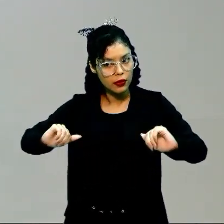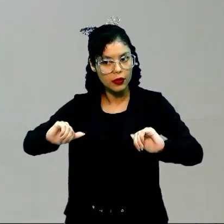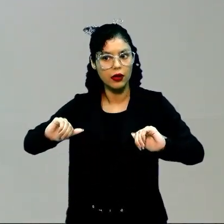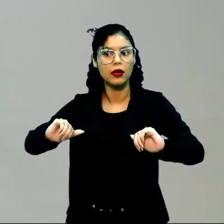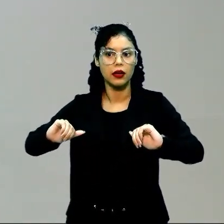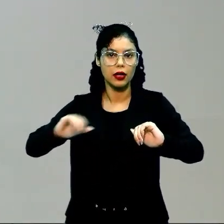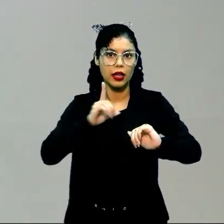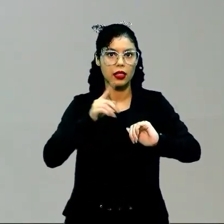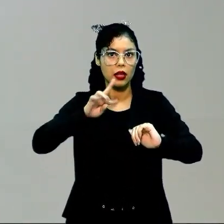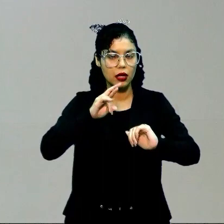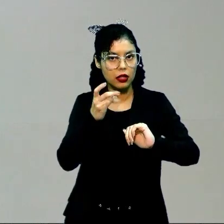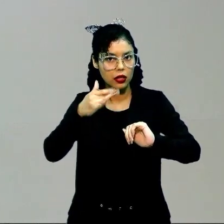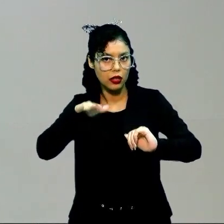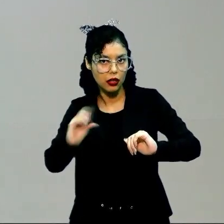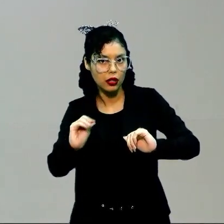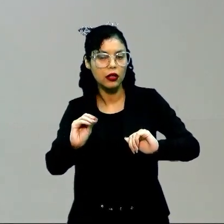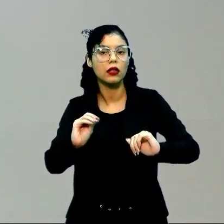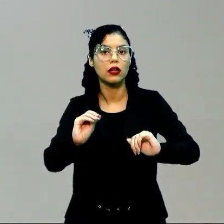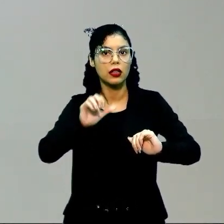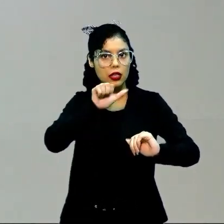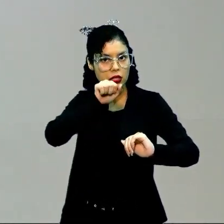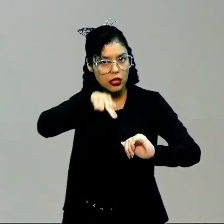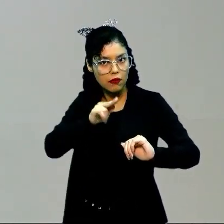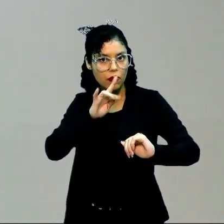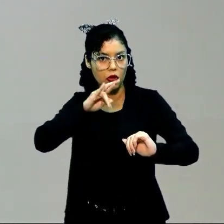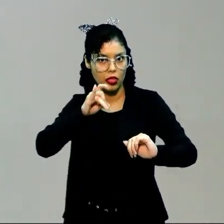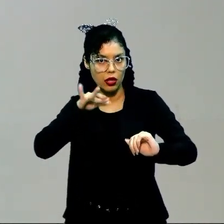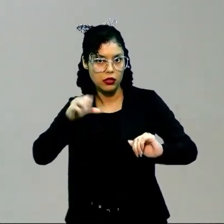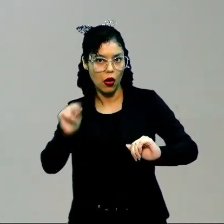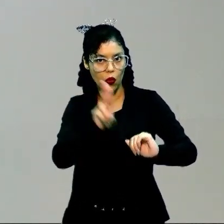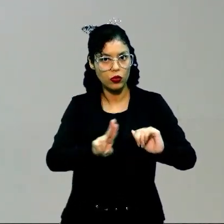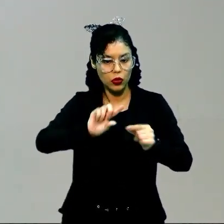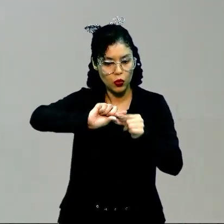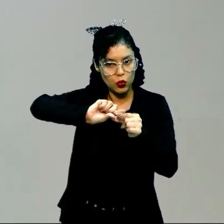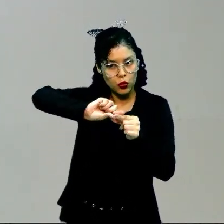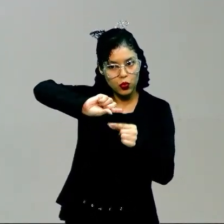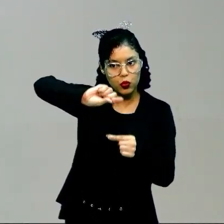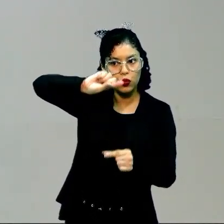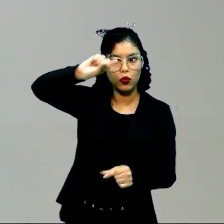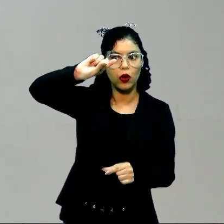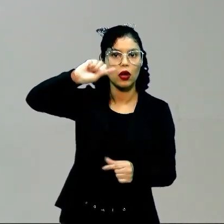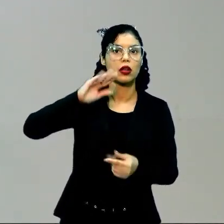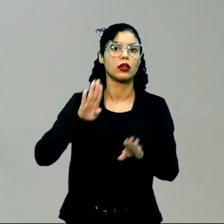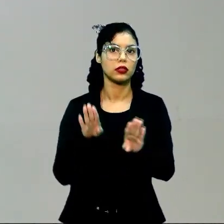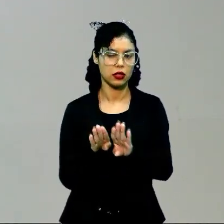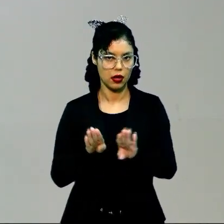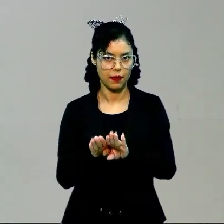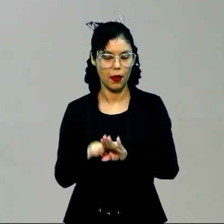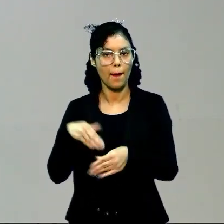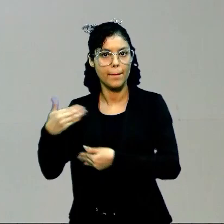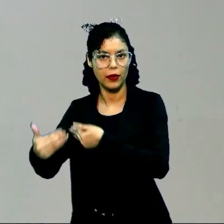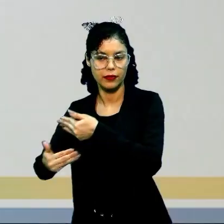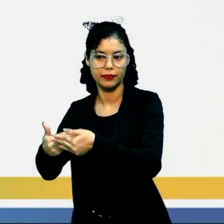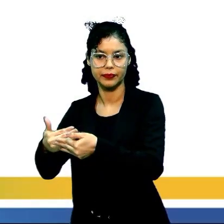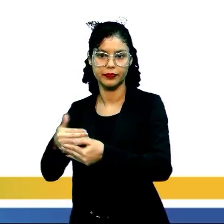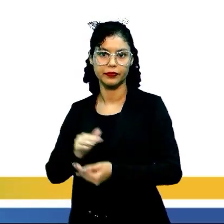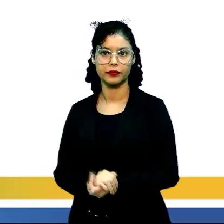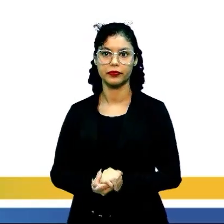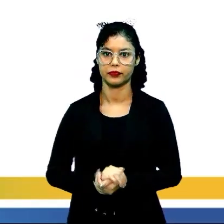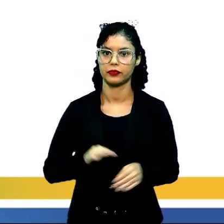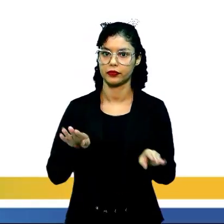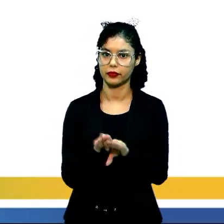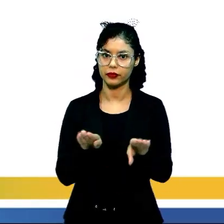por decantação, sifonação ou usando o funil de bromo, que também é um processo de decantação. Na